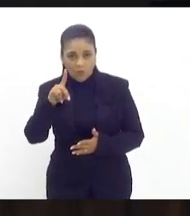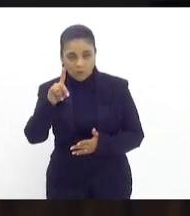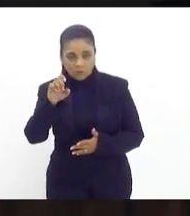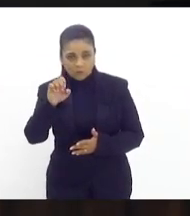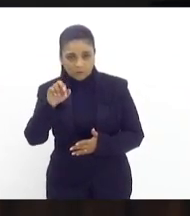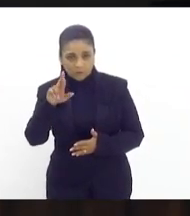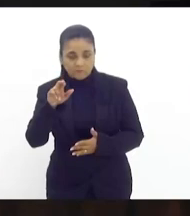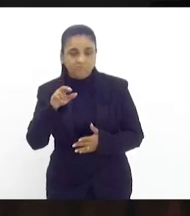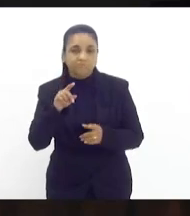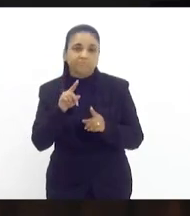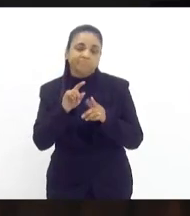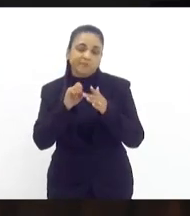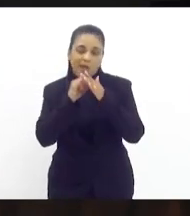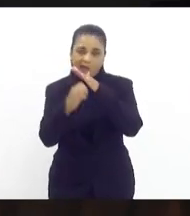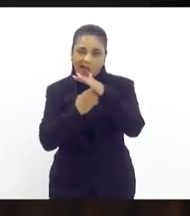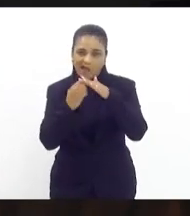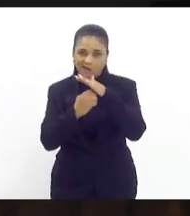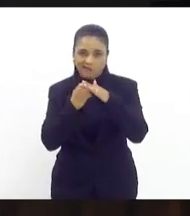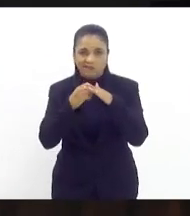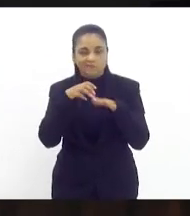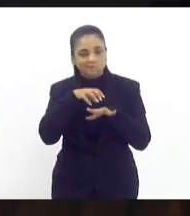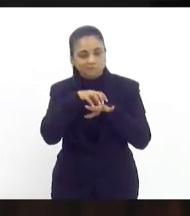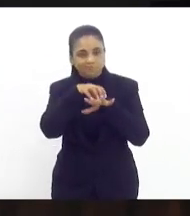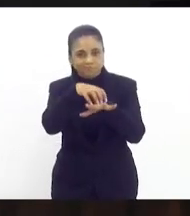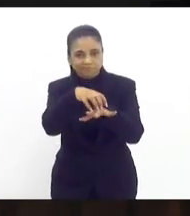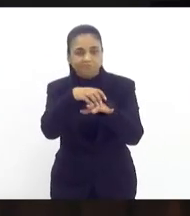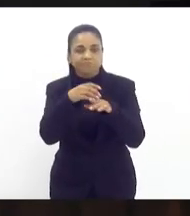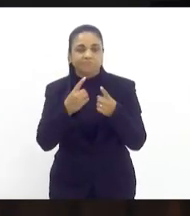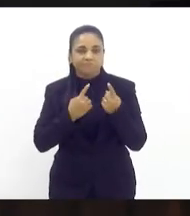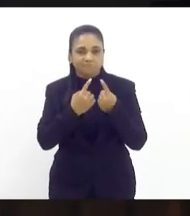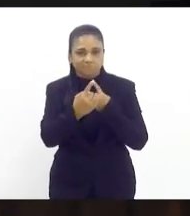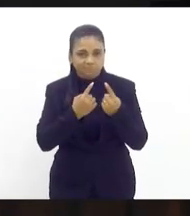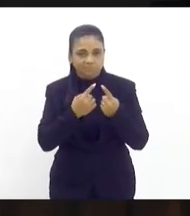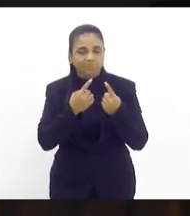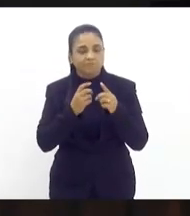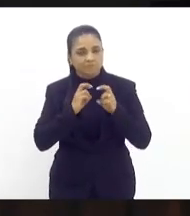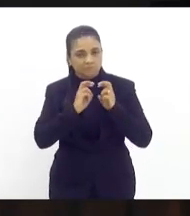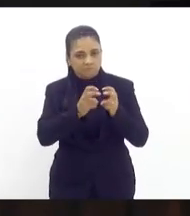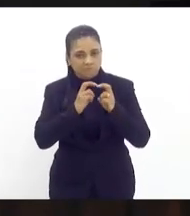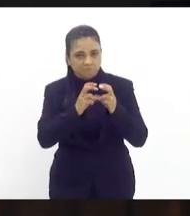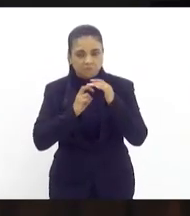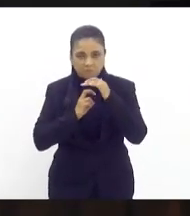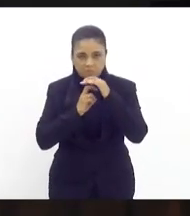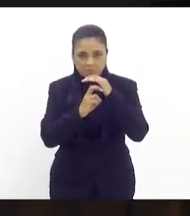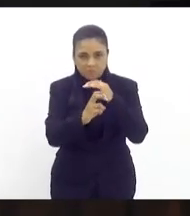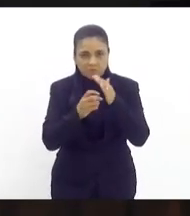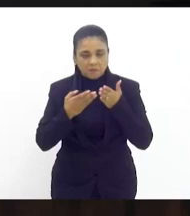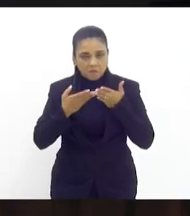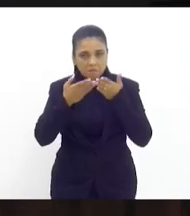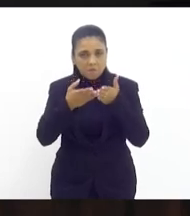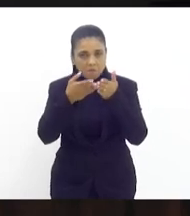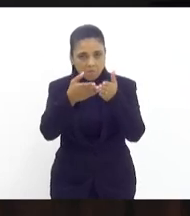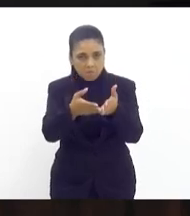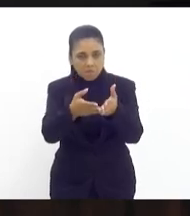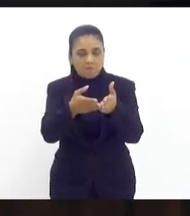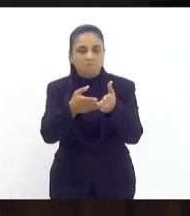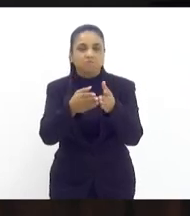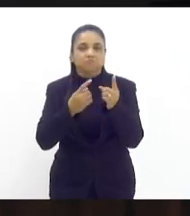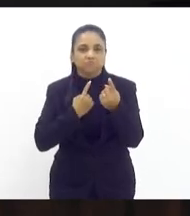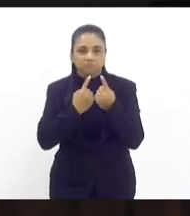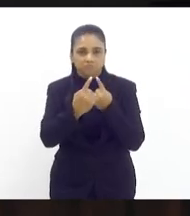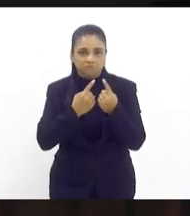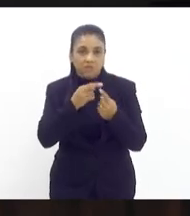Públicos concedidos de transporte aquaviários, ferroviários, metroviários e de rodovias do Estado do Rio de